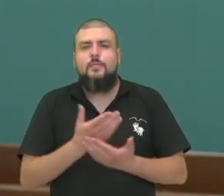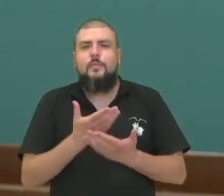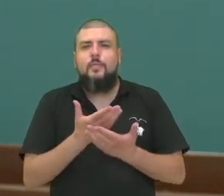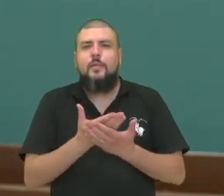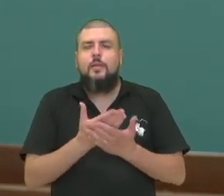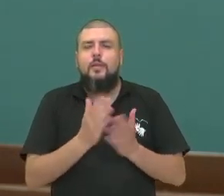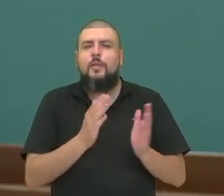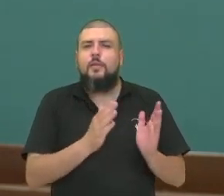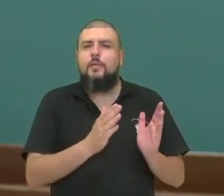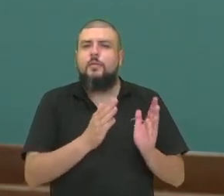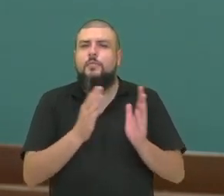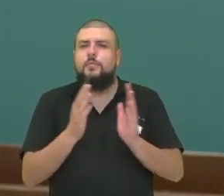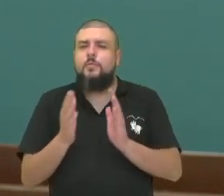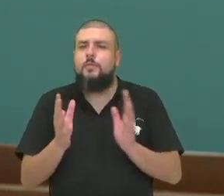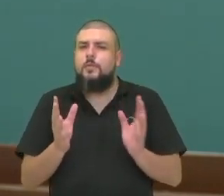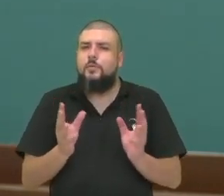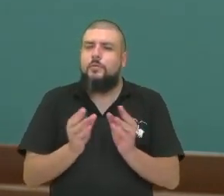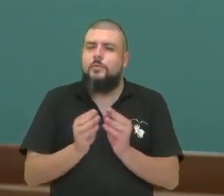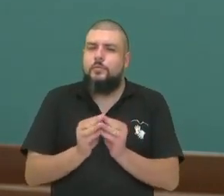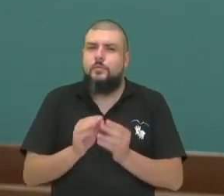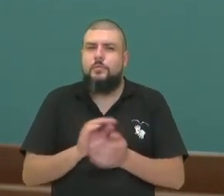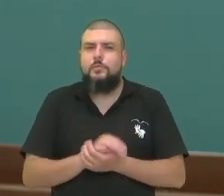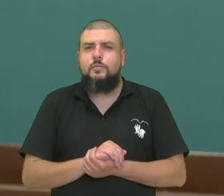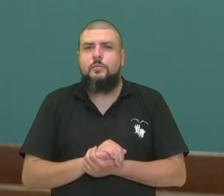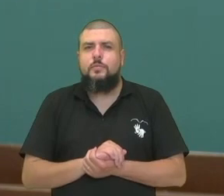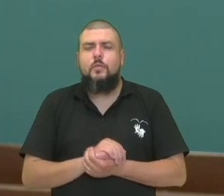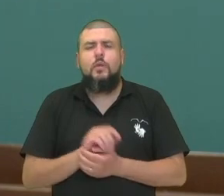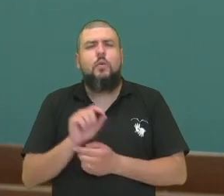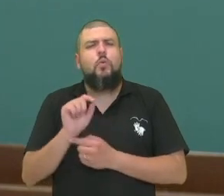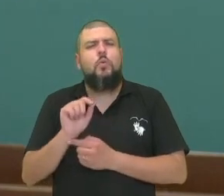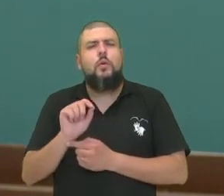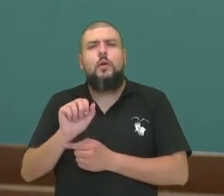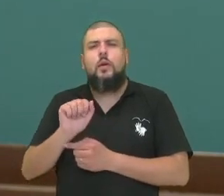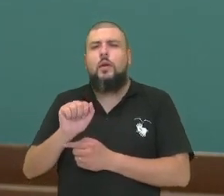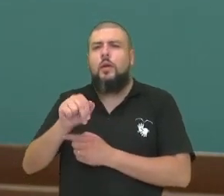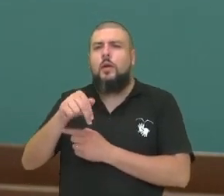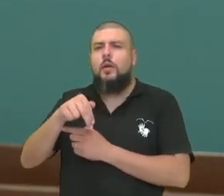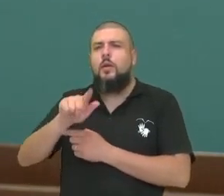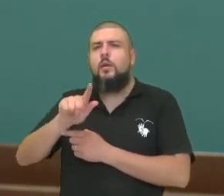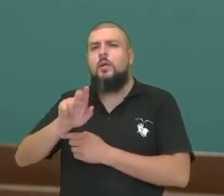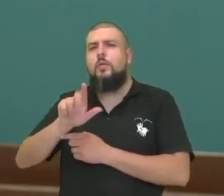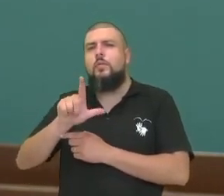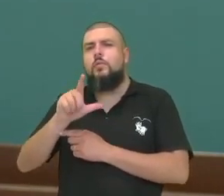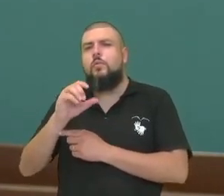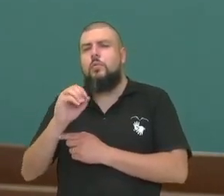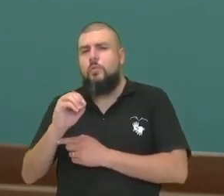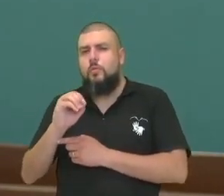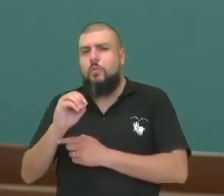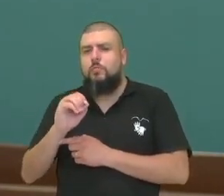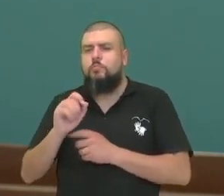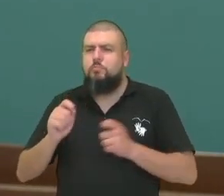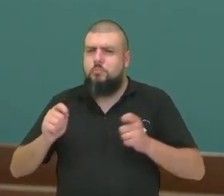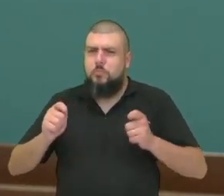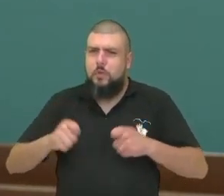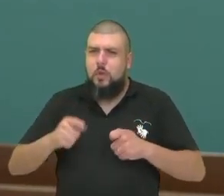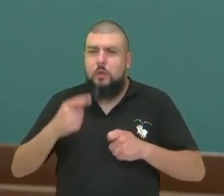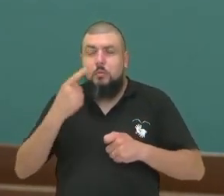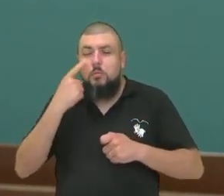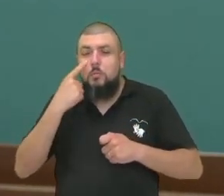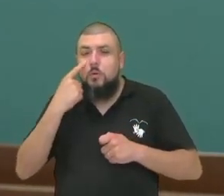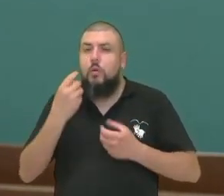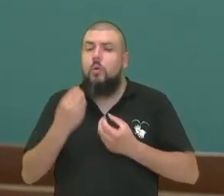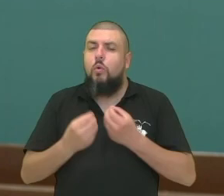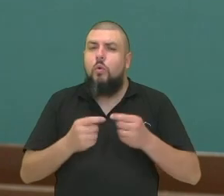aprendemos é o que nós estudamos essa linha aqui de hoje né O que que é um ângulo e o ângulo a gente pode identificar situações de giro e inclinação